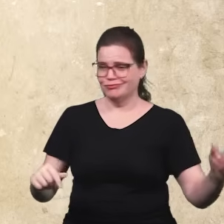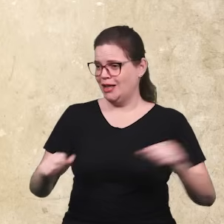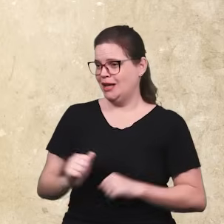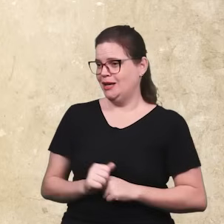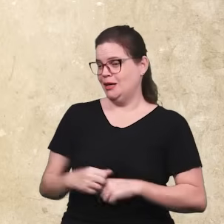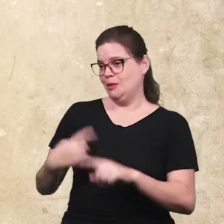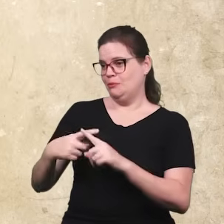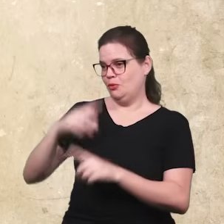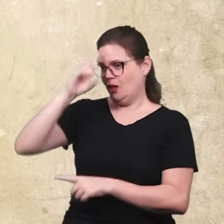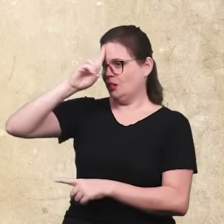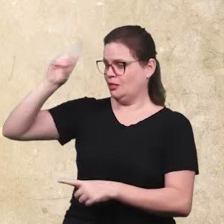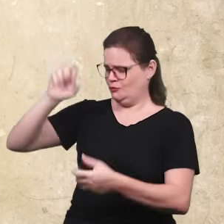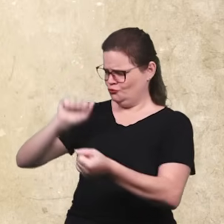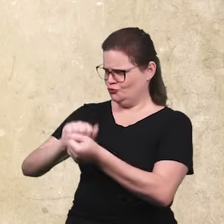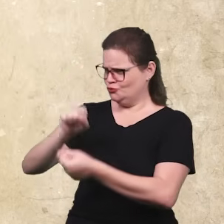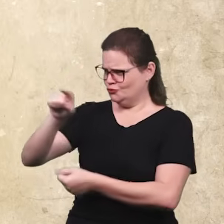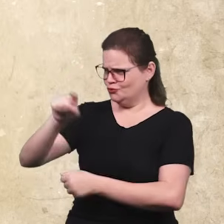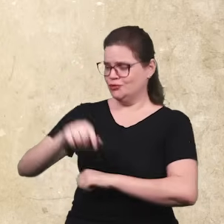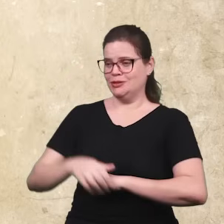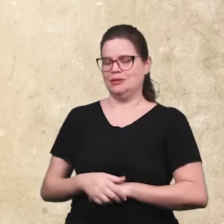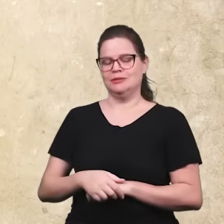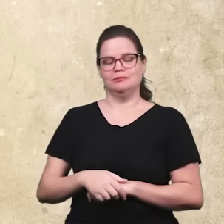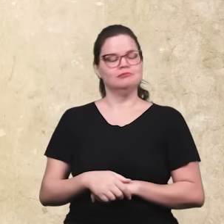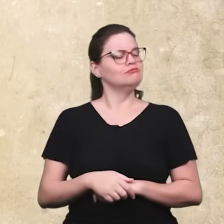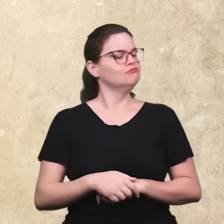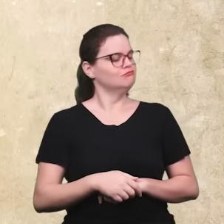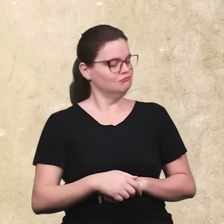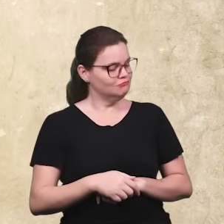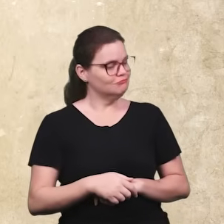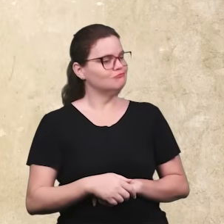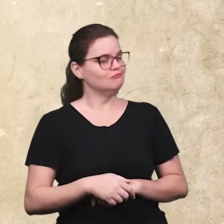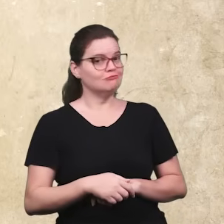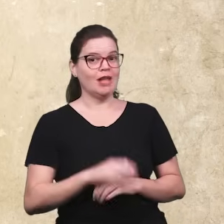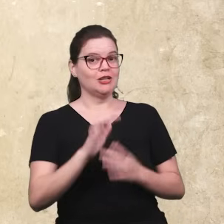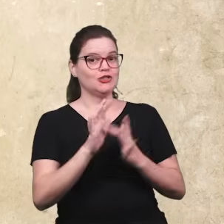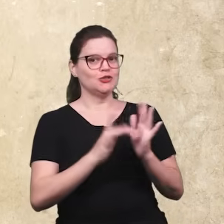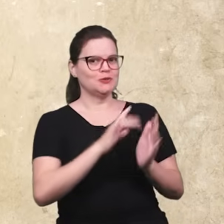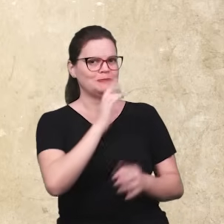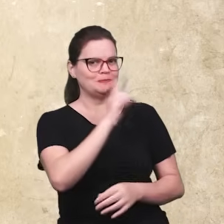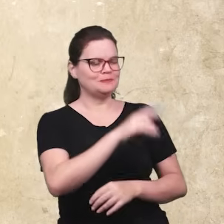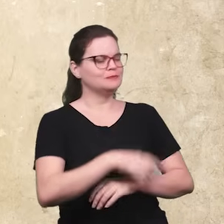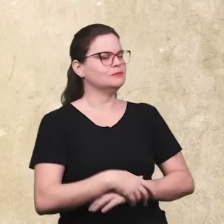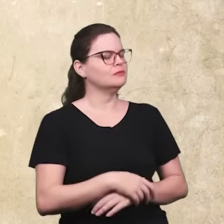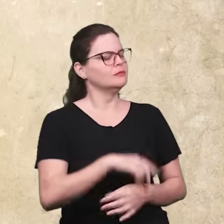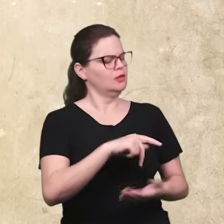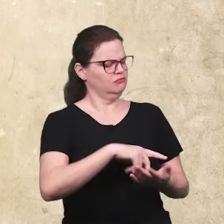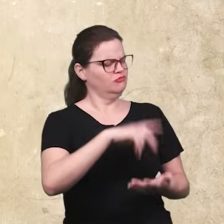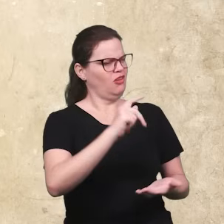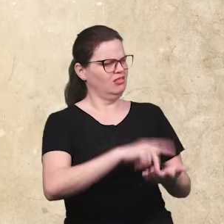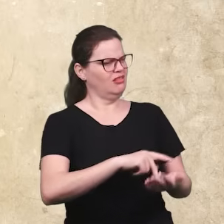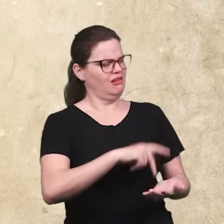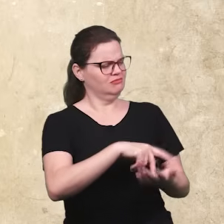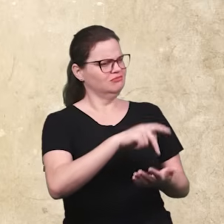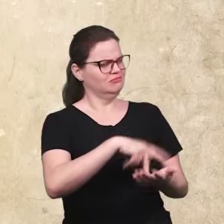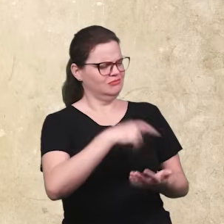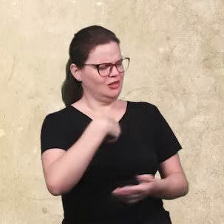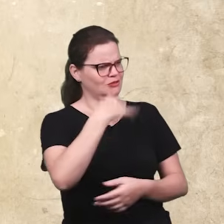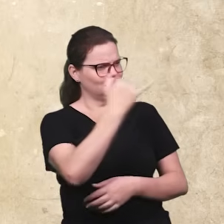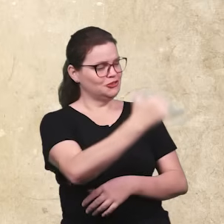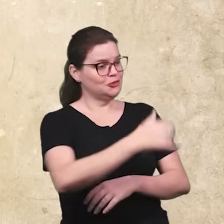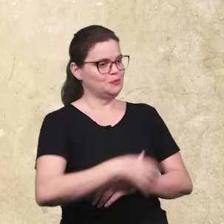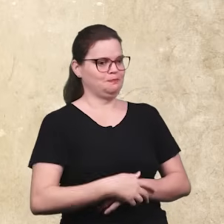não for com ele. Jesus respondeu e disse-lhe: na verdade te